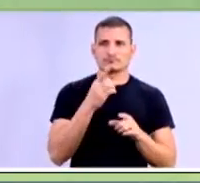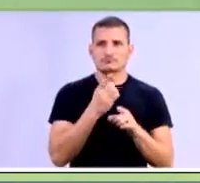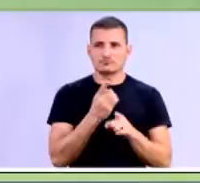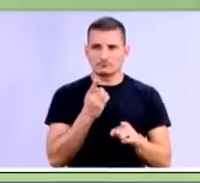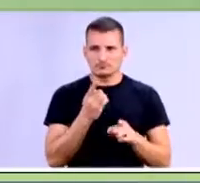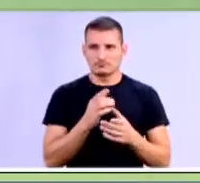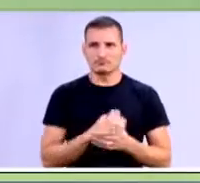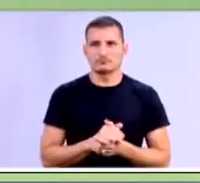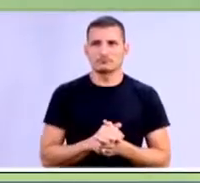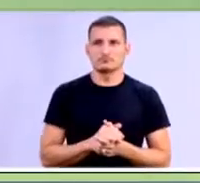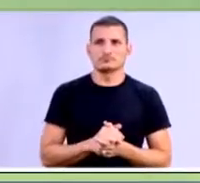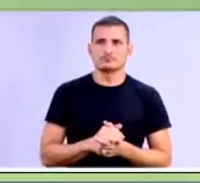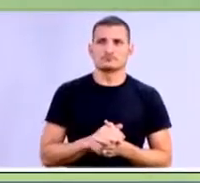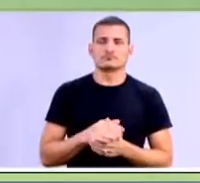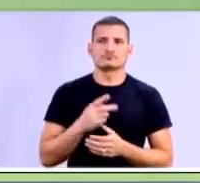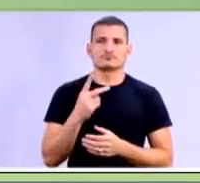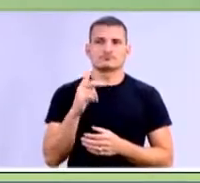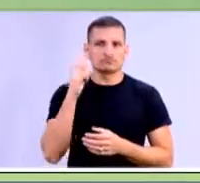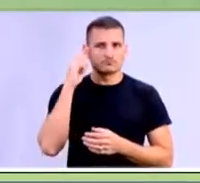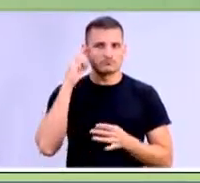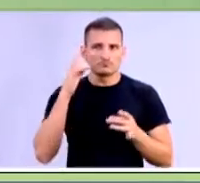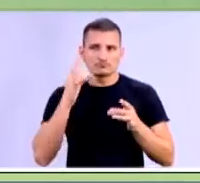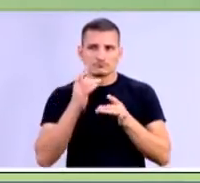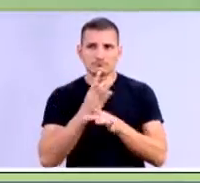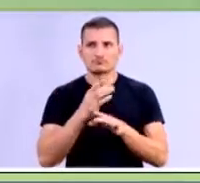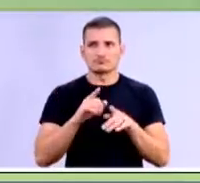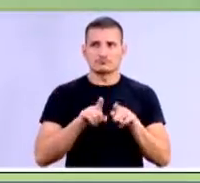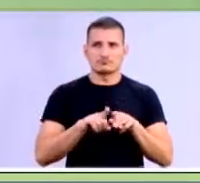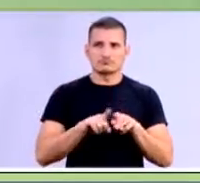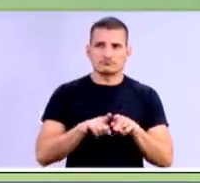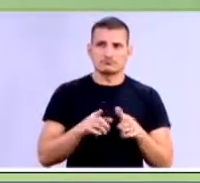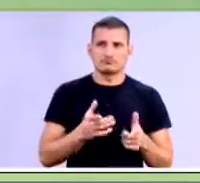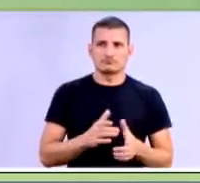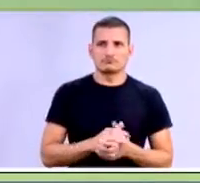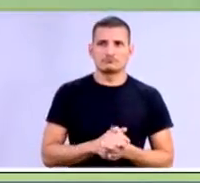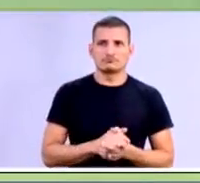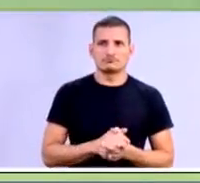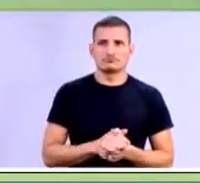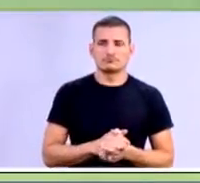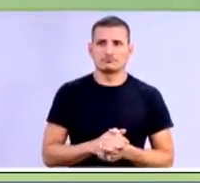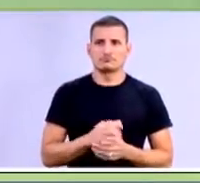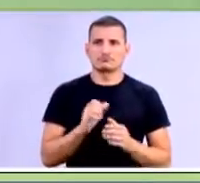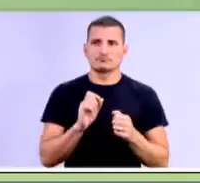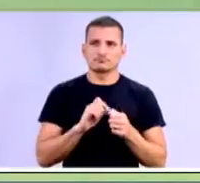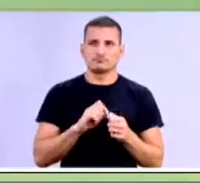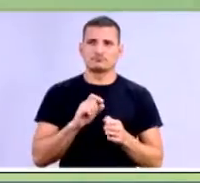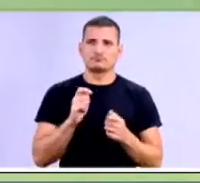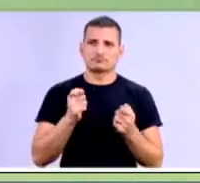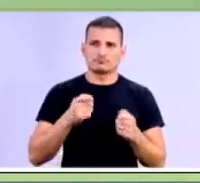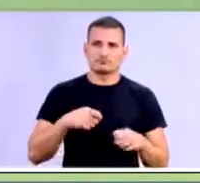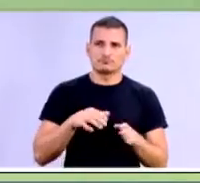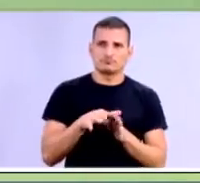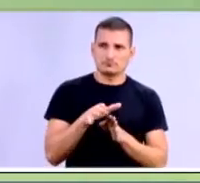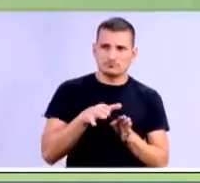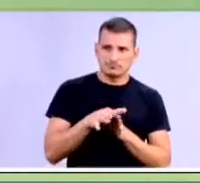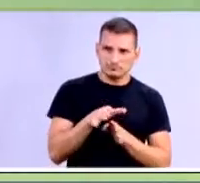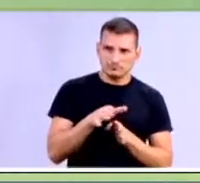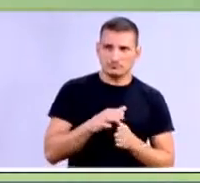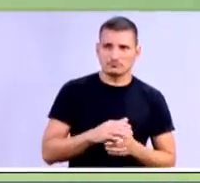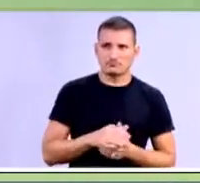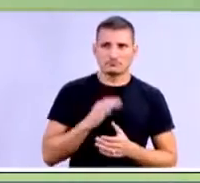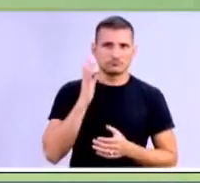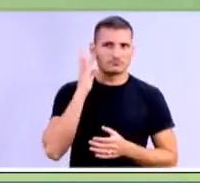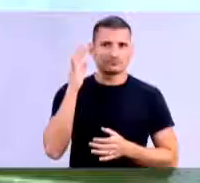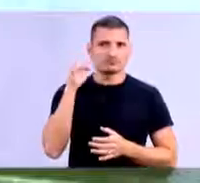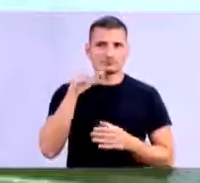encontrou, e você vai tirar a conclusão para que sejam feitas possíveis recomendações. Imagine que